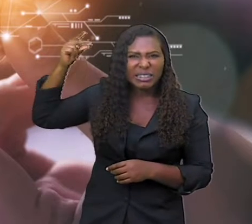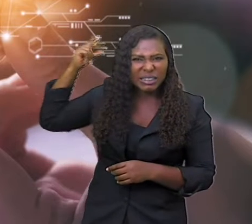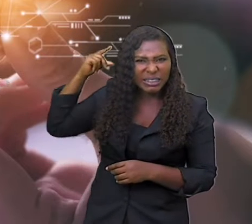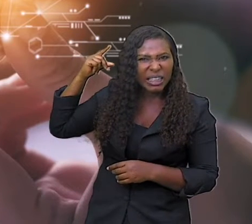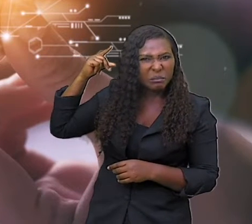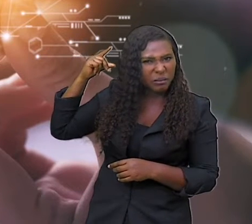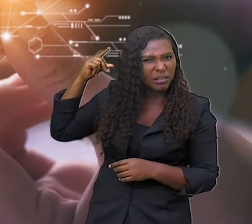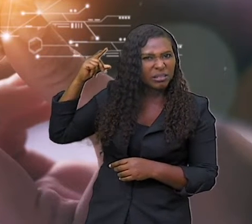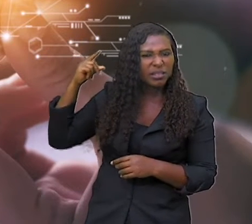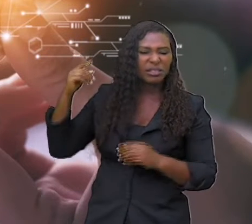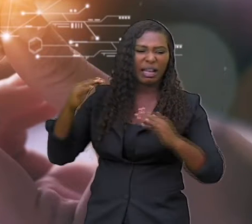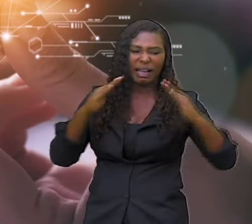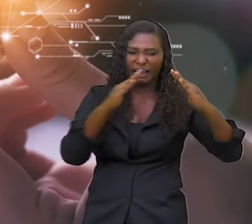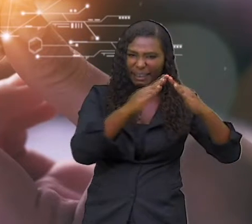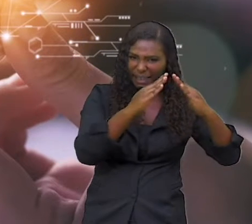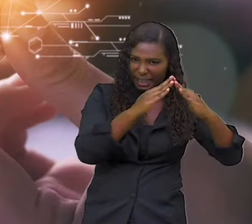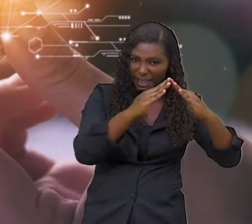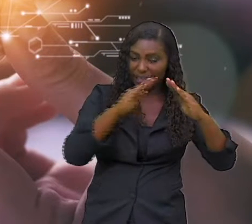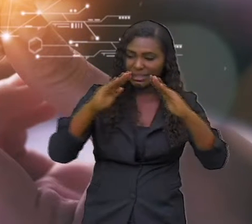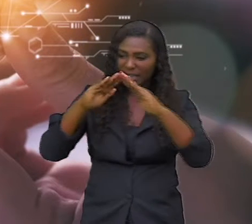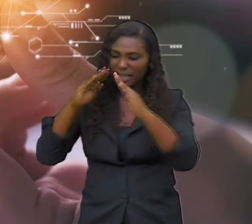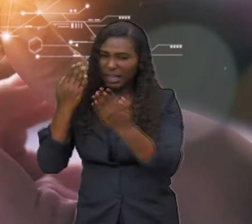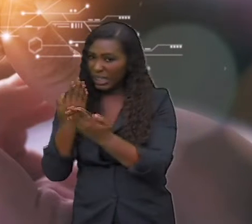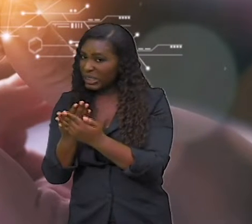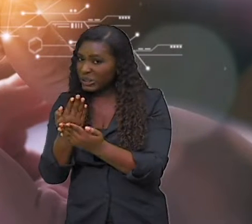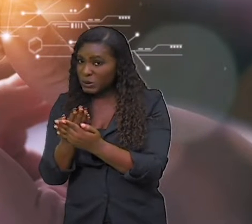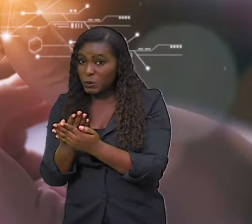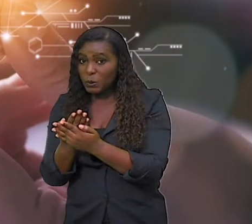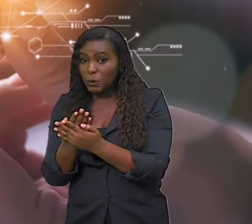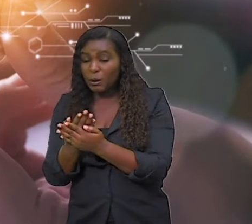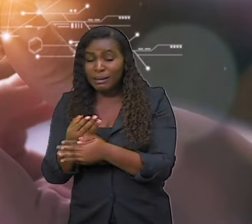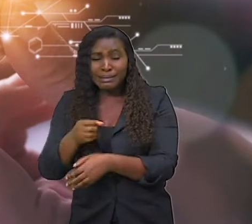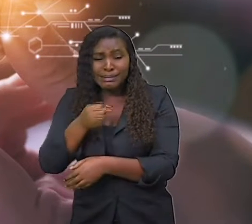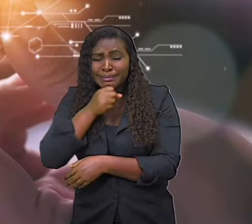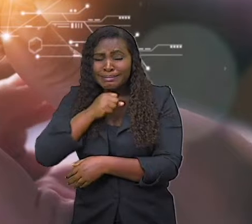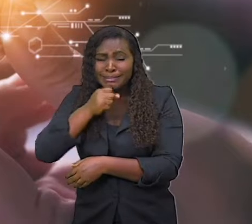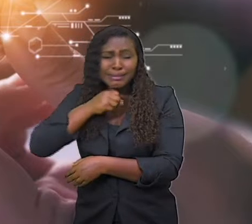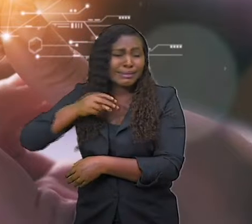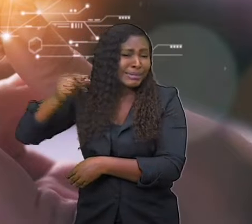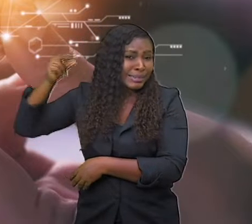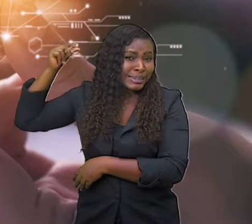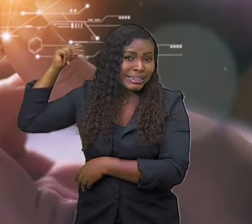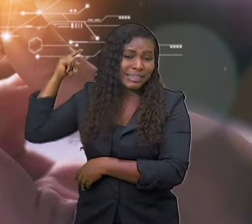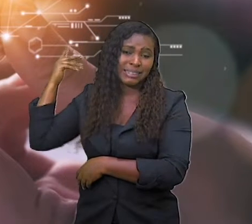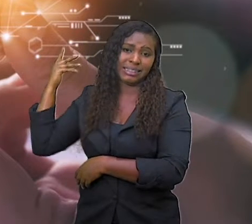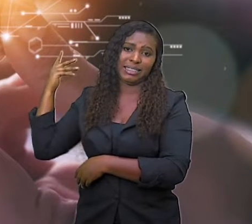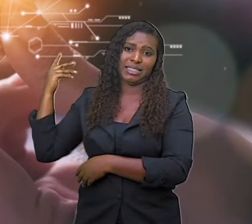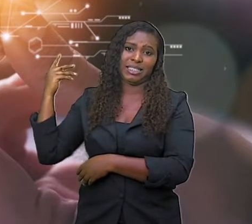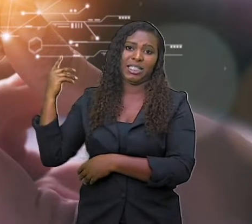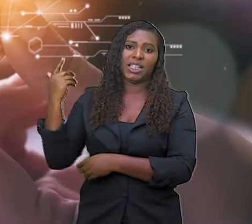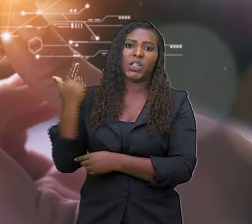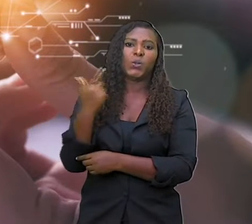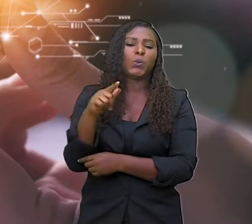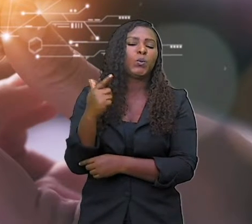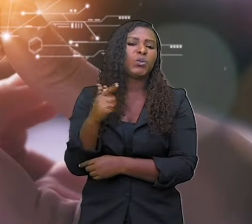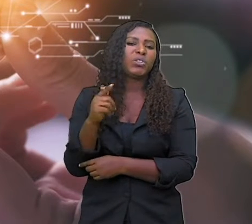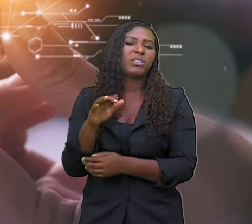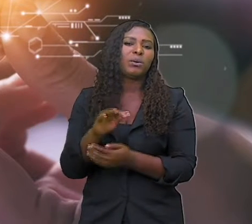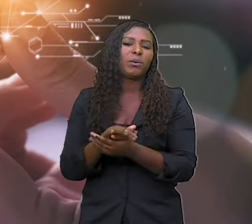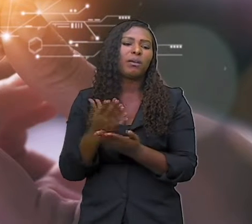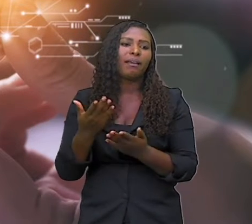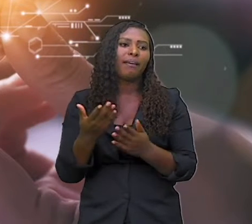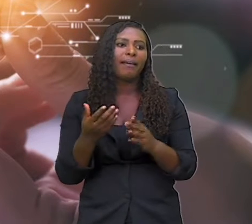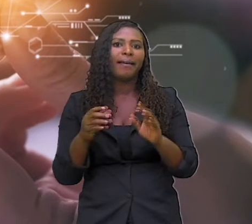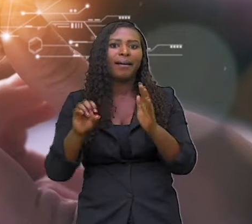garantia. Ela só tinha garantia através dos fusíveis. Nossa, quem gosta de